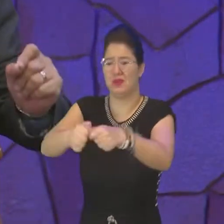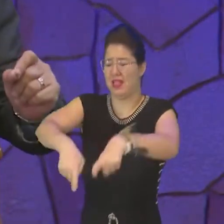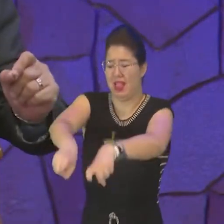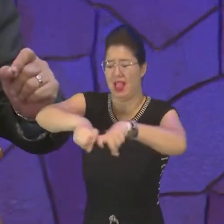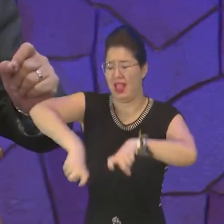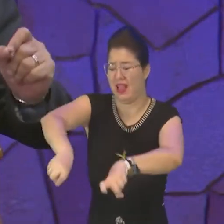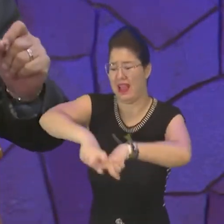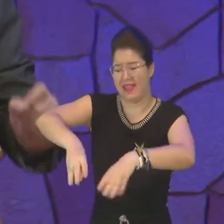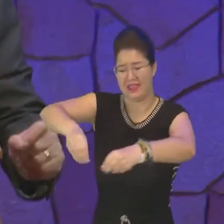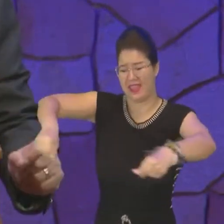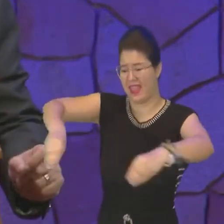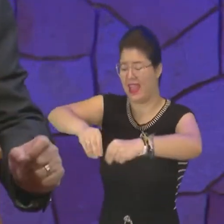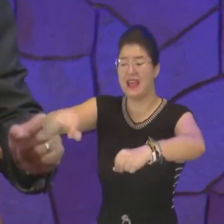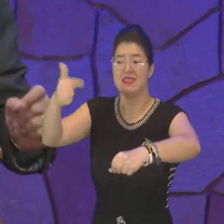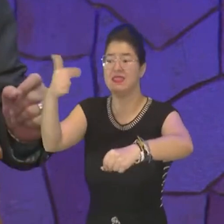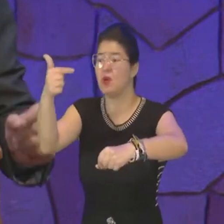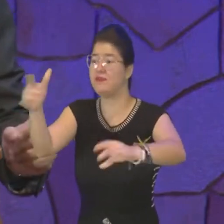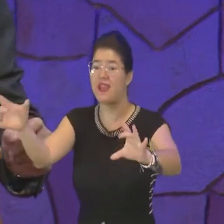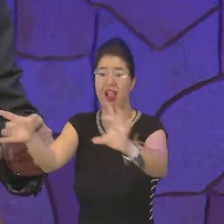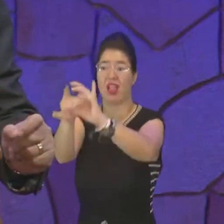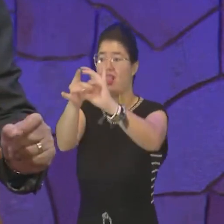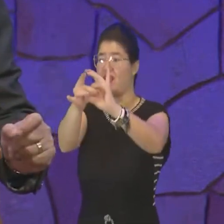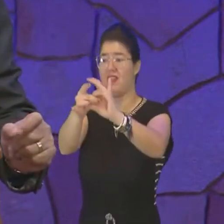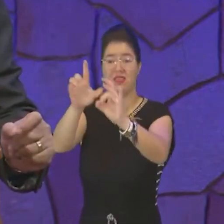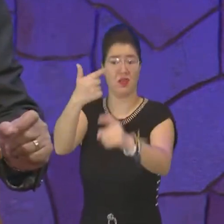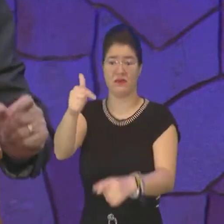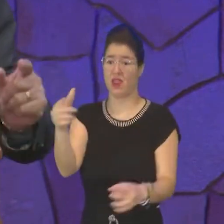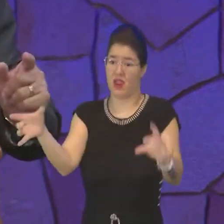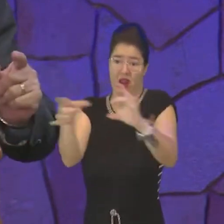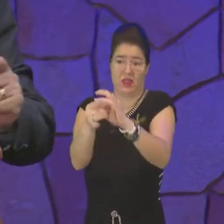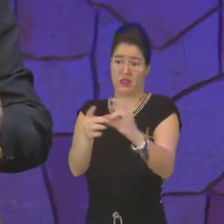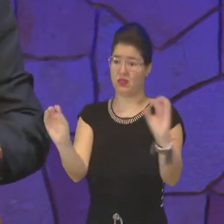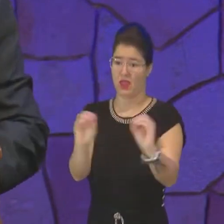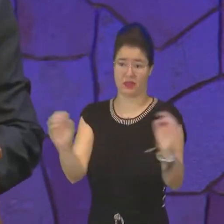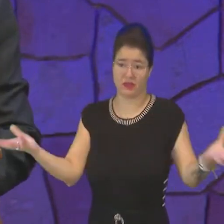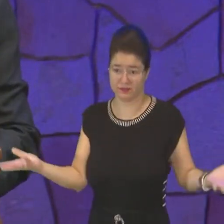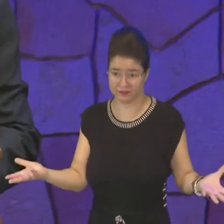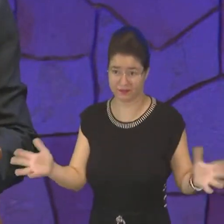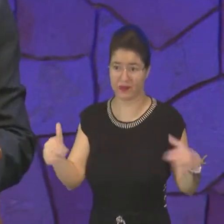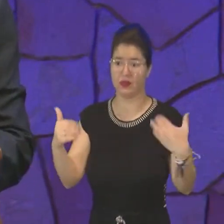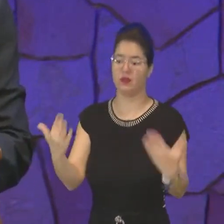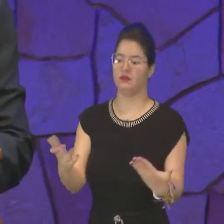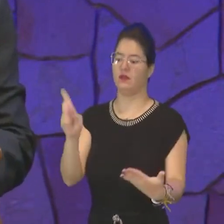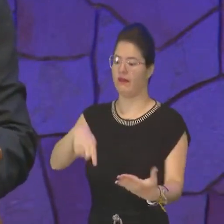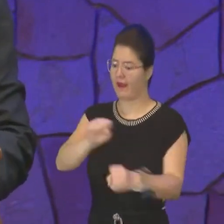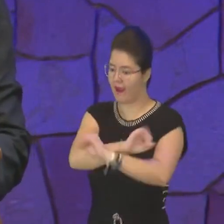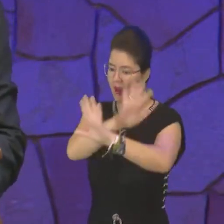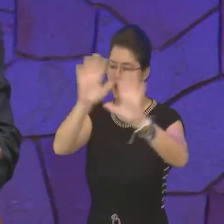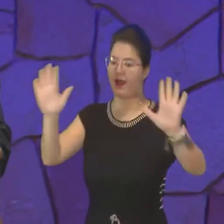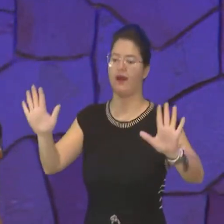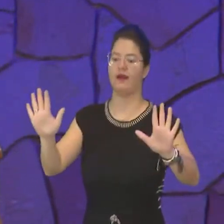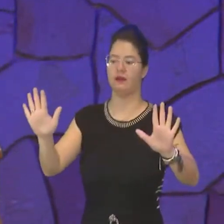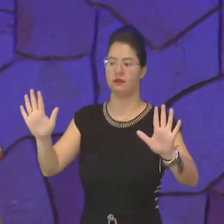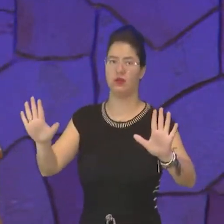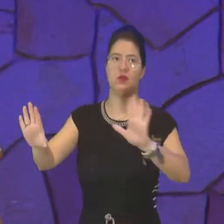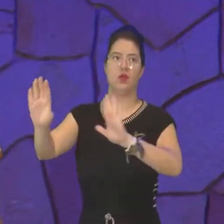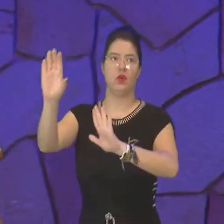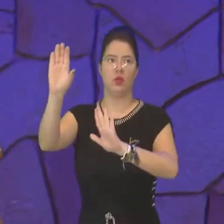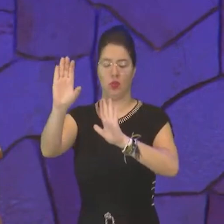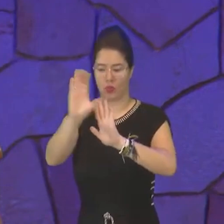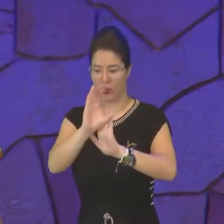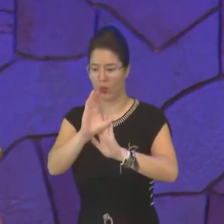Não há ligação entre eles. E isto está claro, como nós lemos aqui no